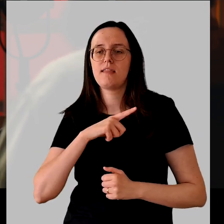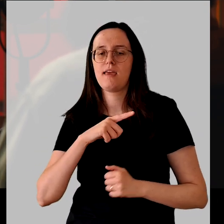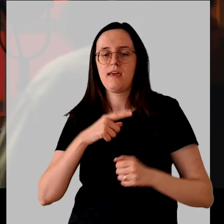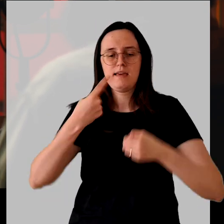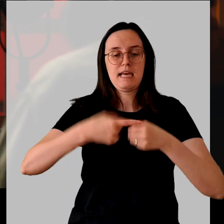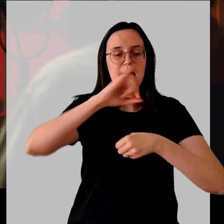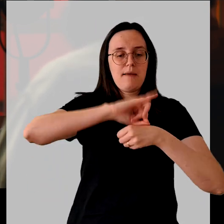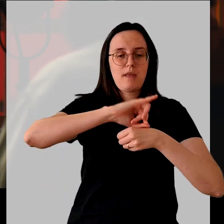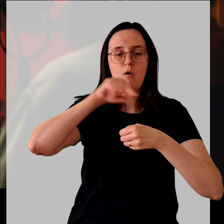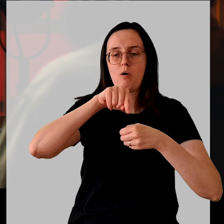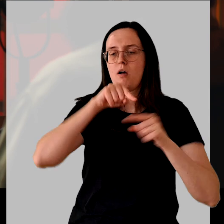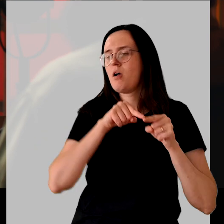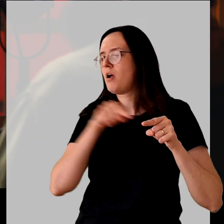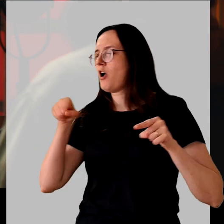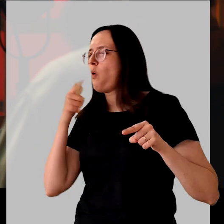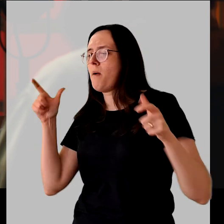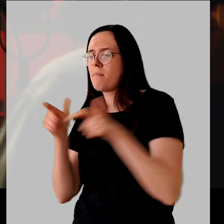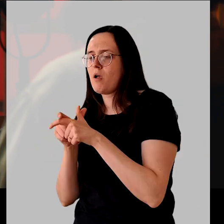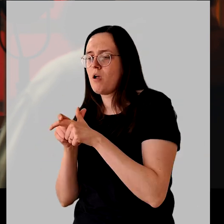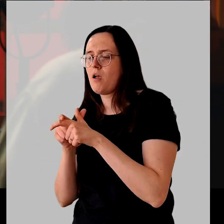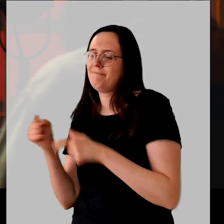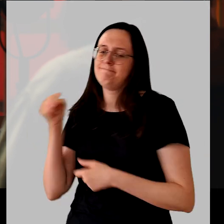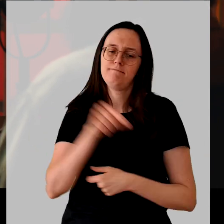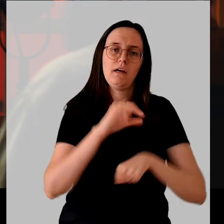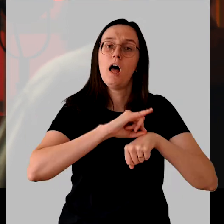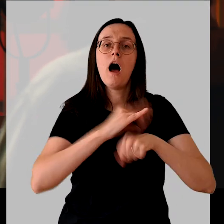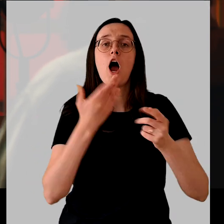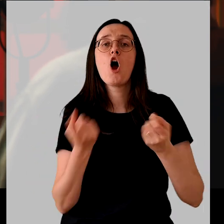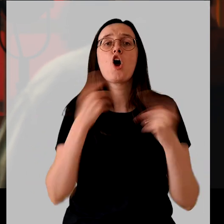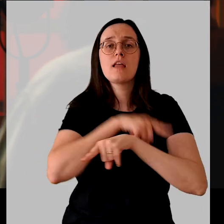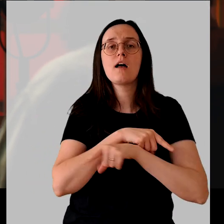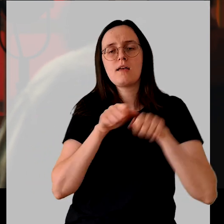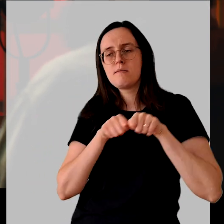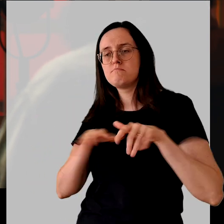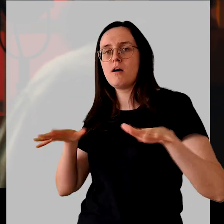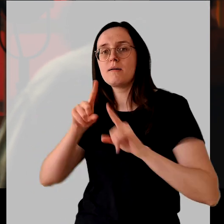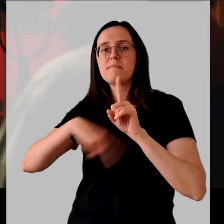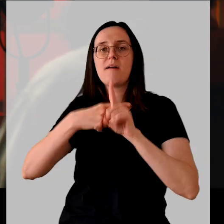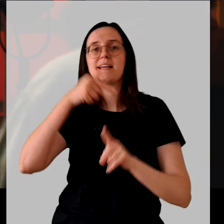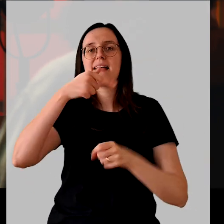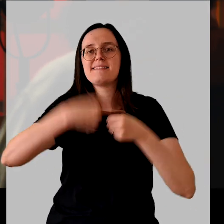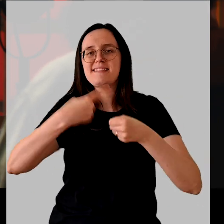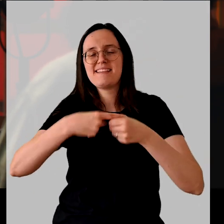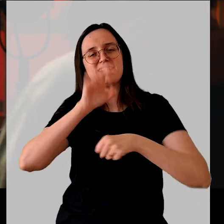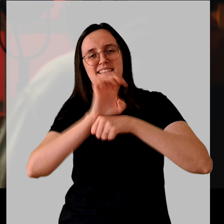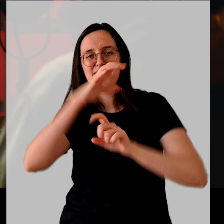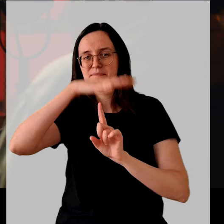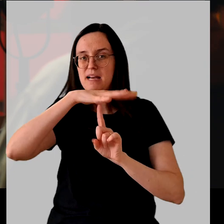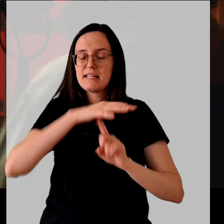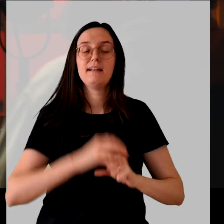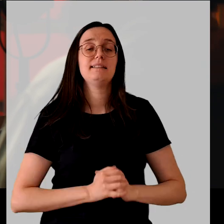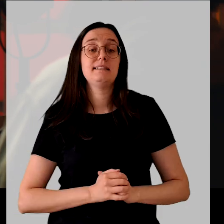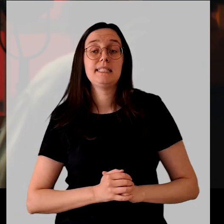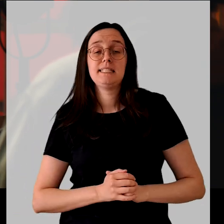vir para a capital, a gente está saindo da capital, né? Nossa sede é em Curitiba, mas a gente está saindo agora para mais 7 cidades do estado